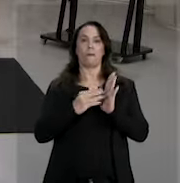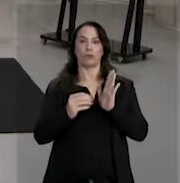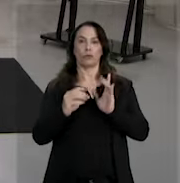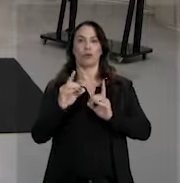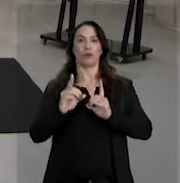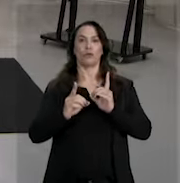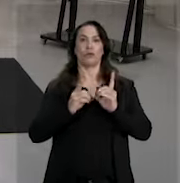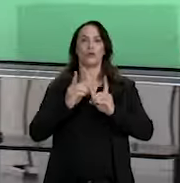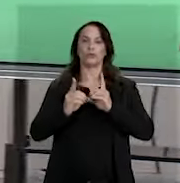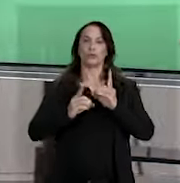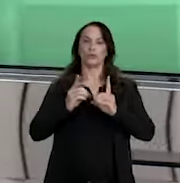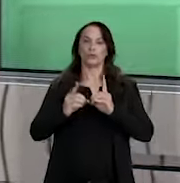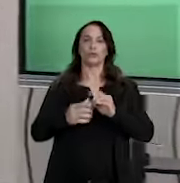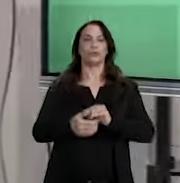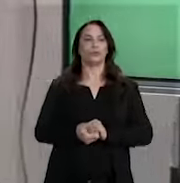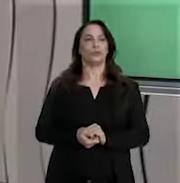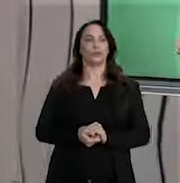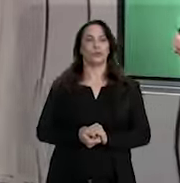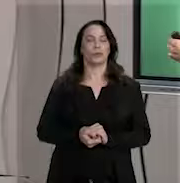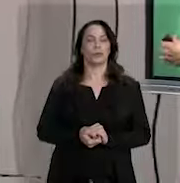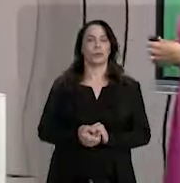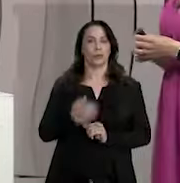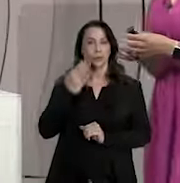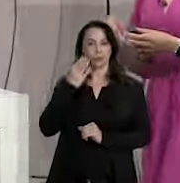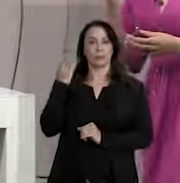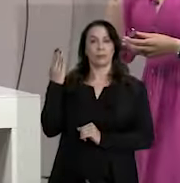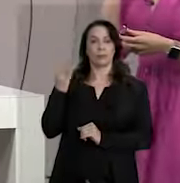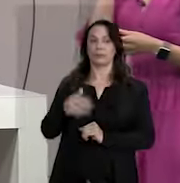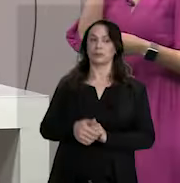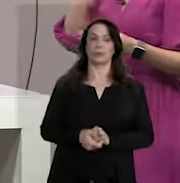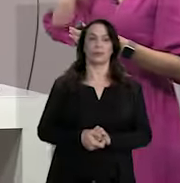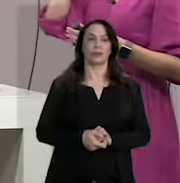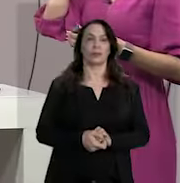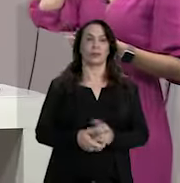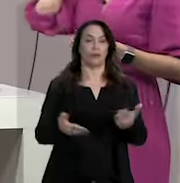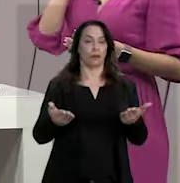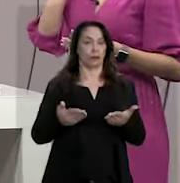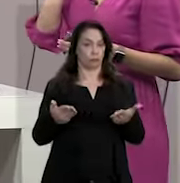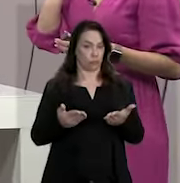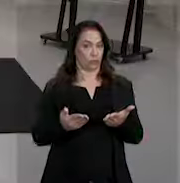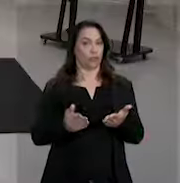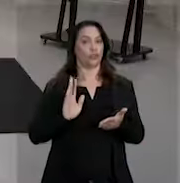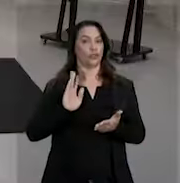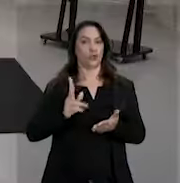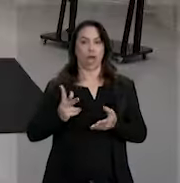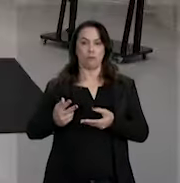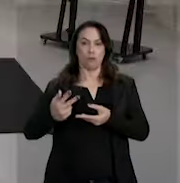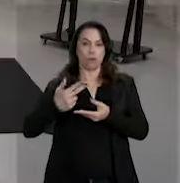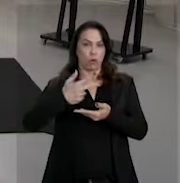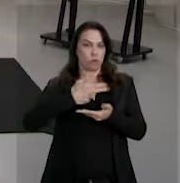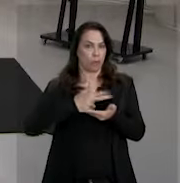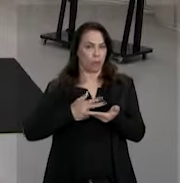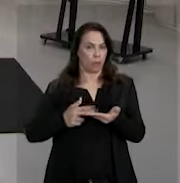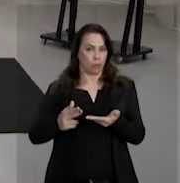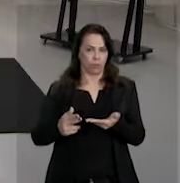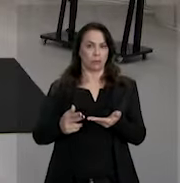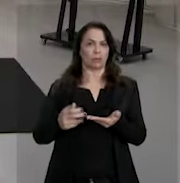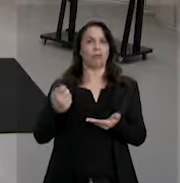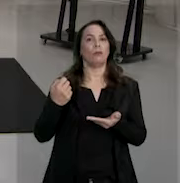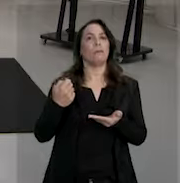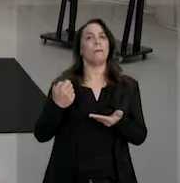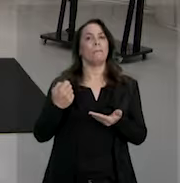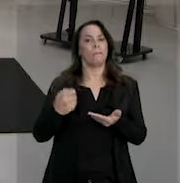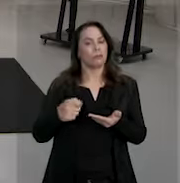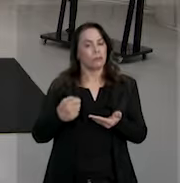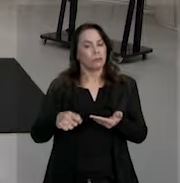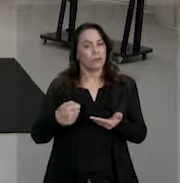lá? Bora lá. Então, pessoal, olha só, nós trouxemos os moldes recortados para não tomar seu tempo, né, ficando